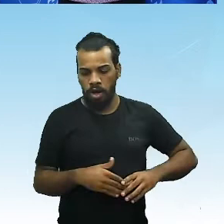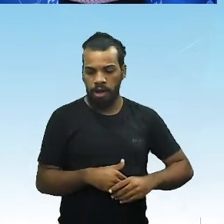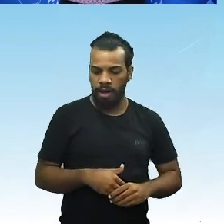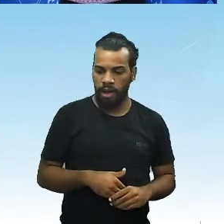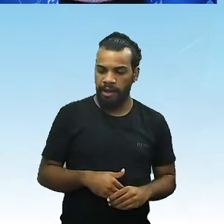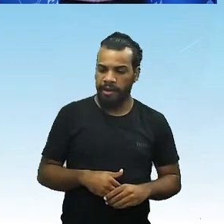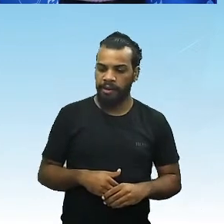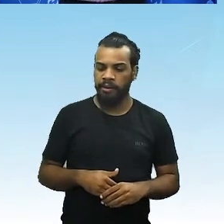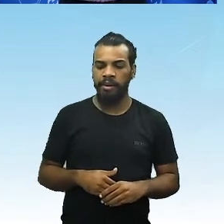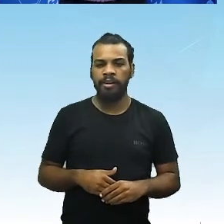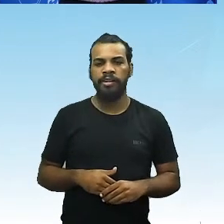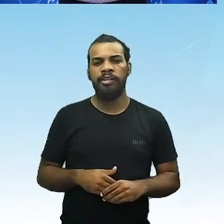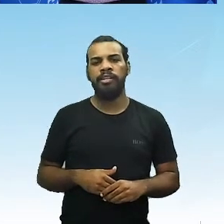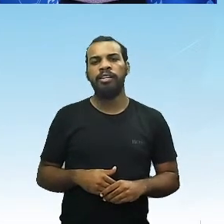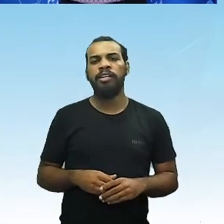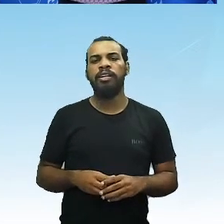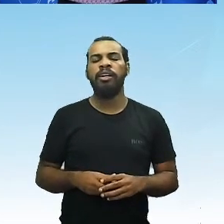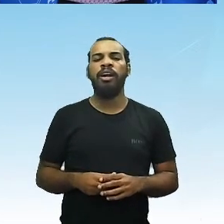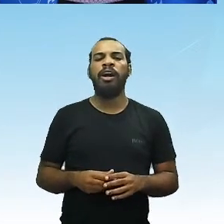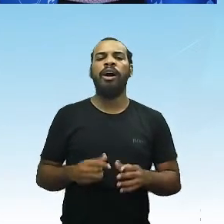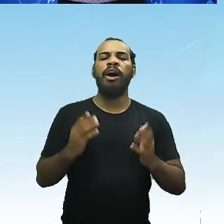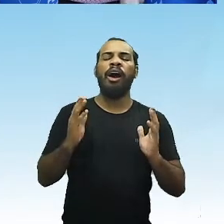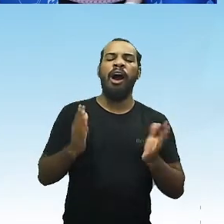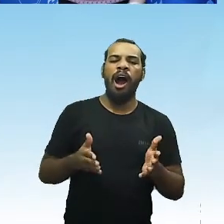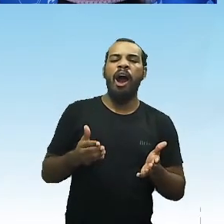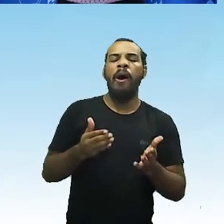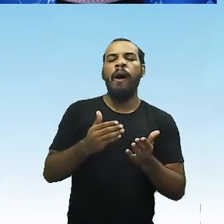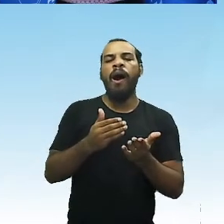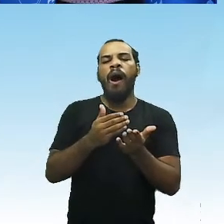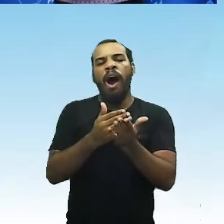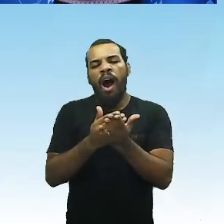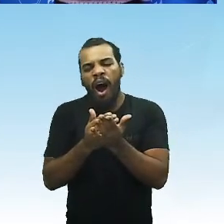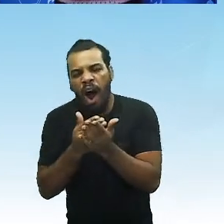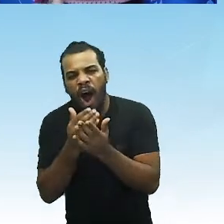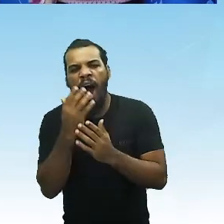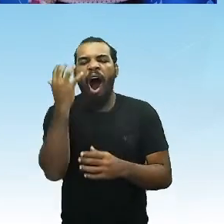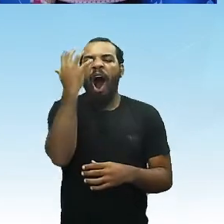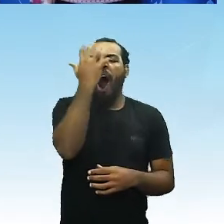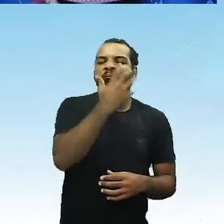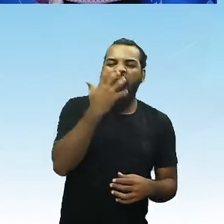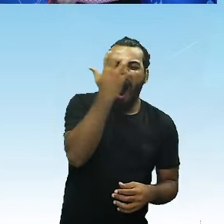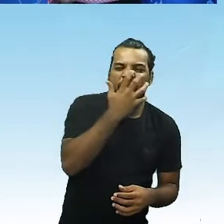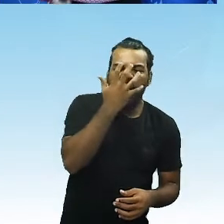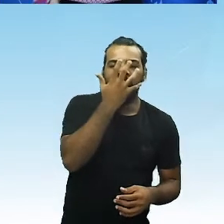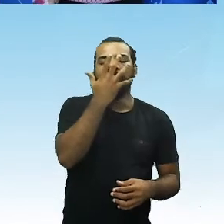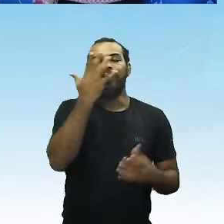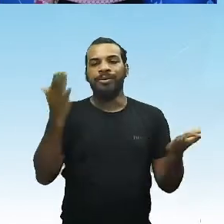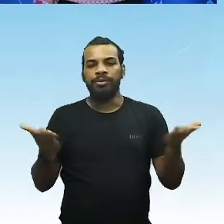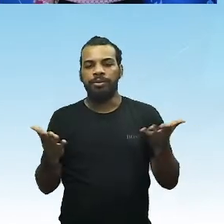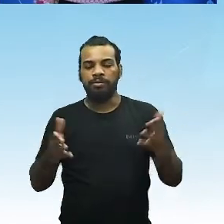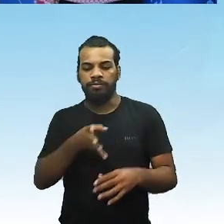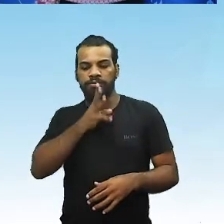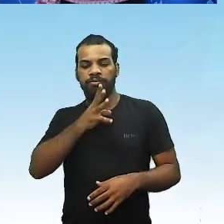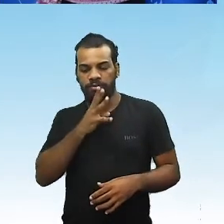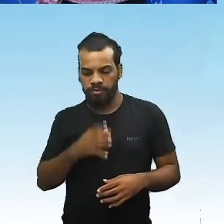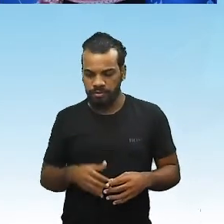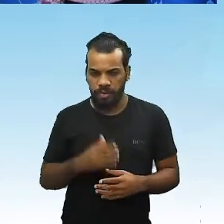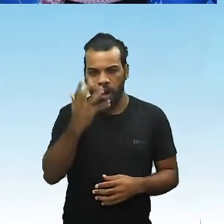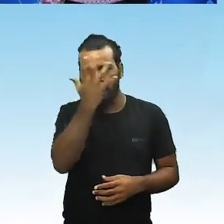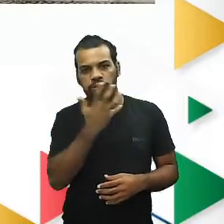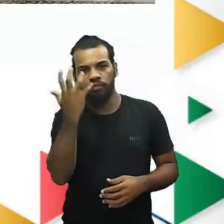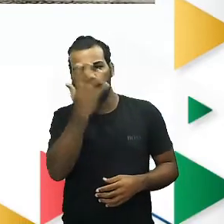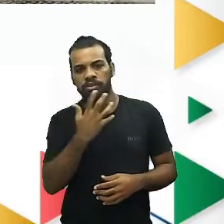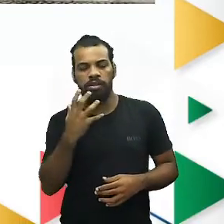minstrel show, que já é o comecinho dos musicais que a gente conhece hoje, né, dos musicais mais modernos.